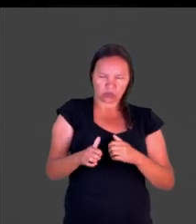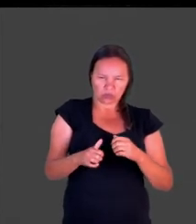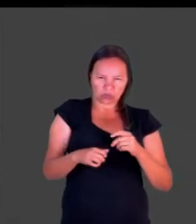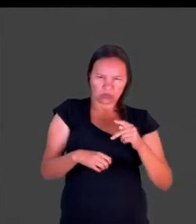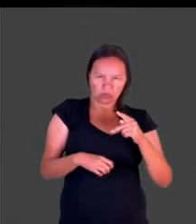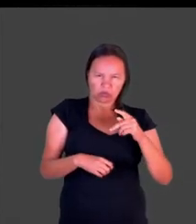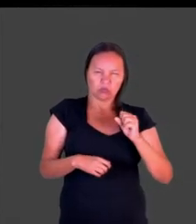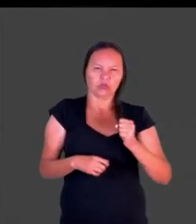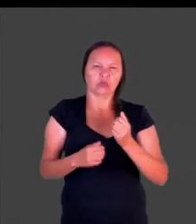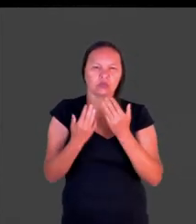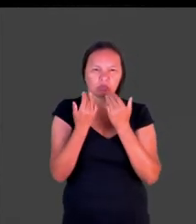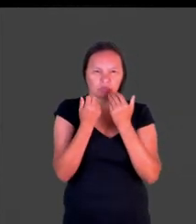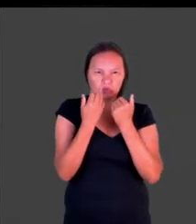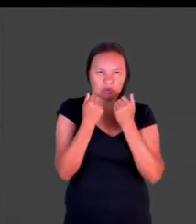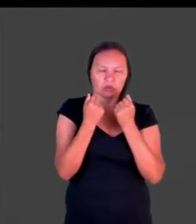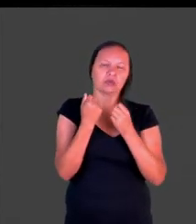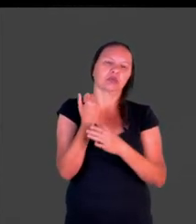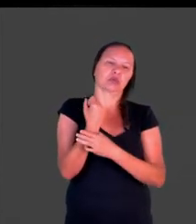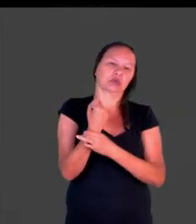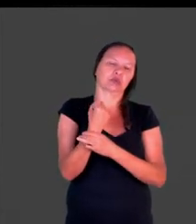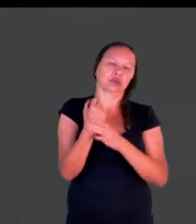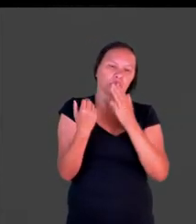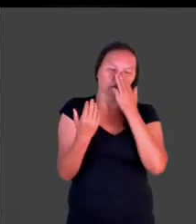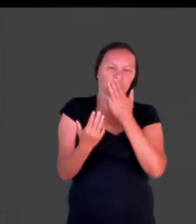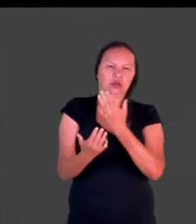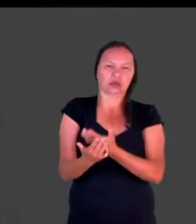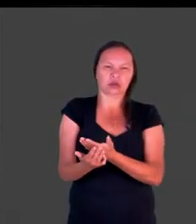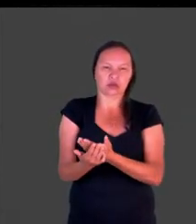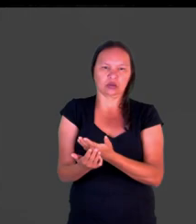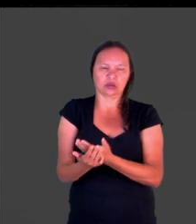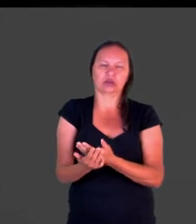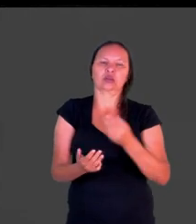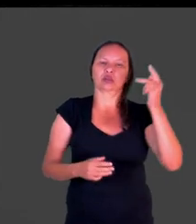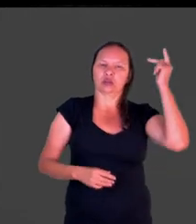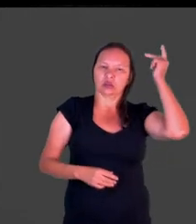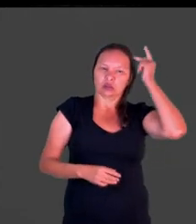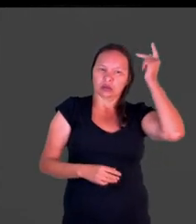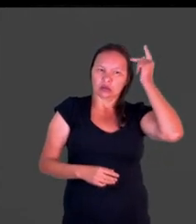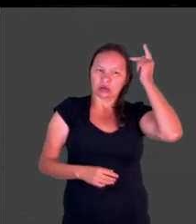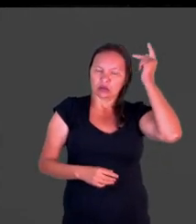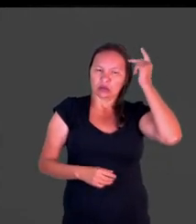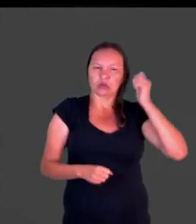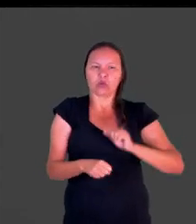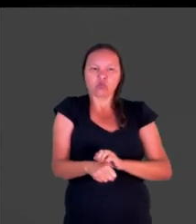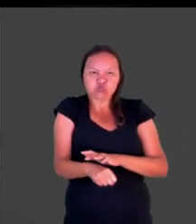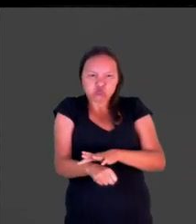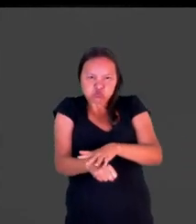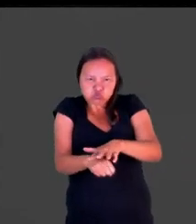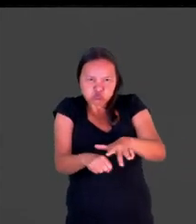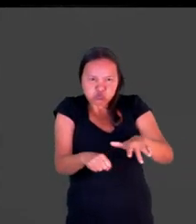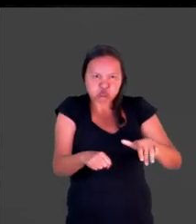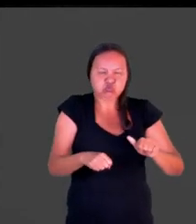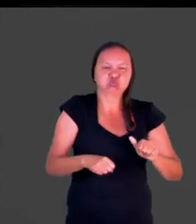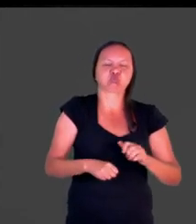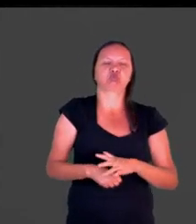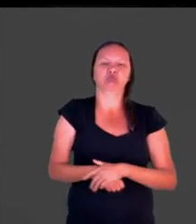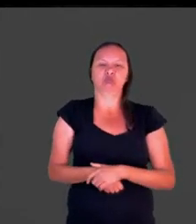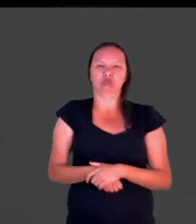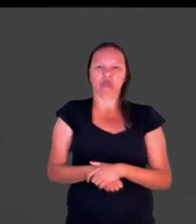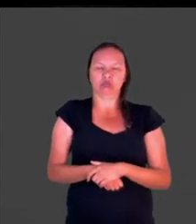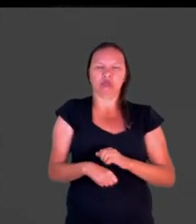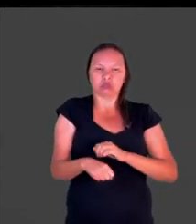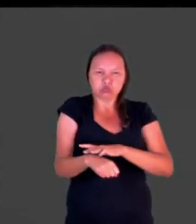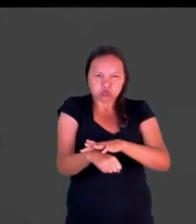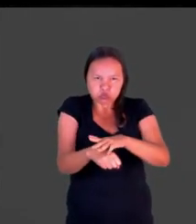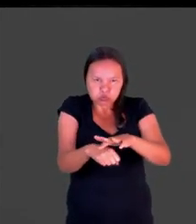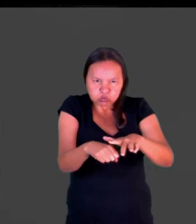alimentação escolar do Município de São Paulo durante a pandemia eh com a